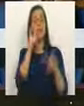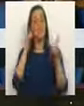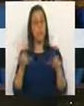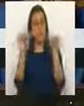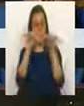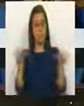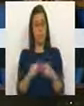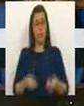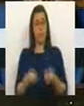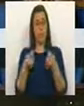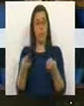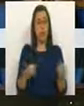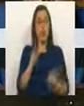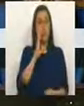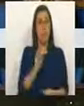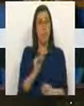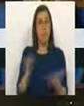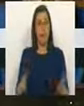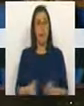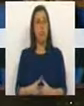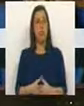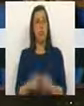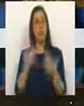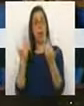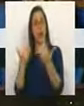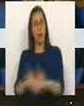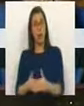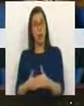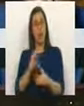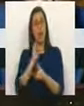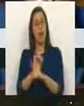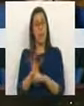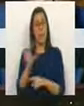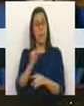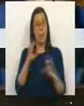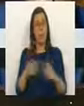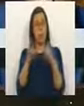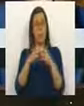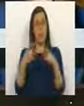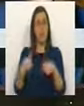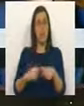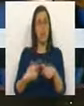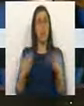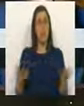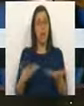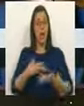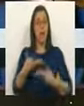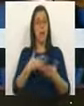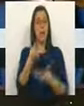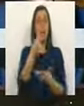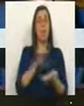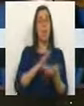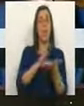Controlar o sistema de incentivos dos gestores dos bancos. Limitar ainda mais os conflitos de interesse, designadamente nas relações